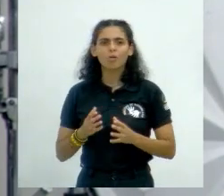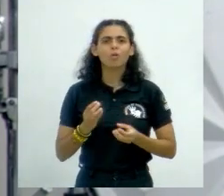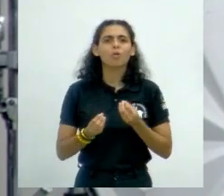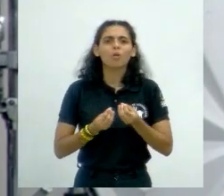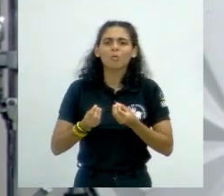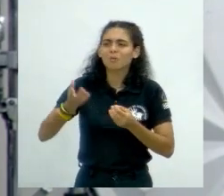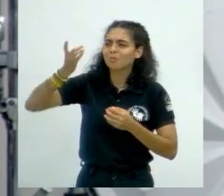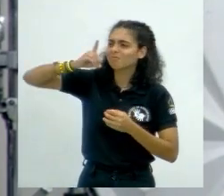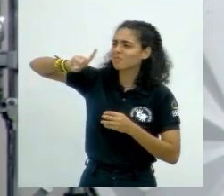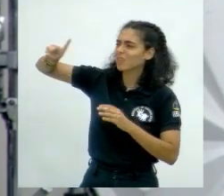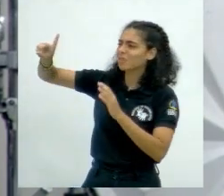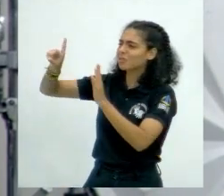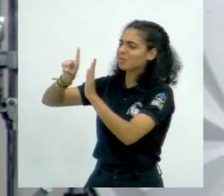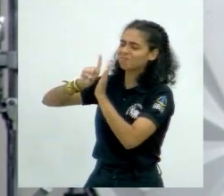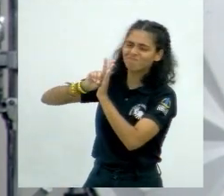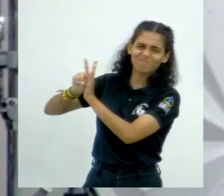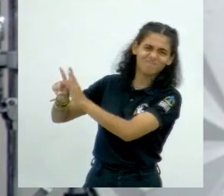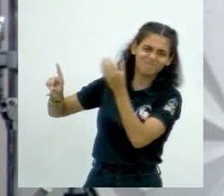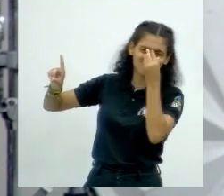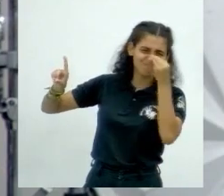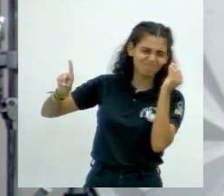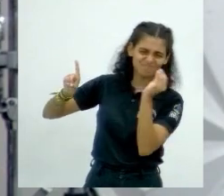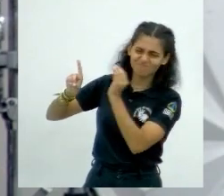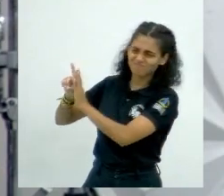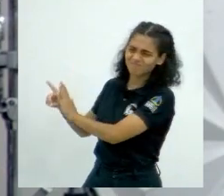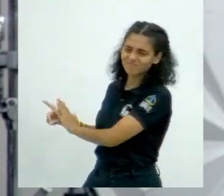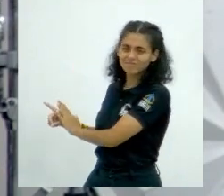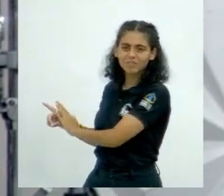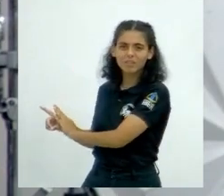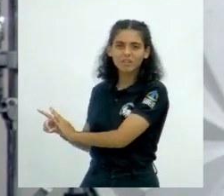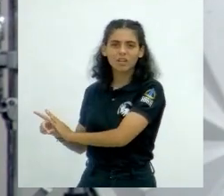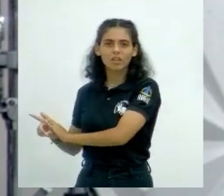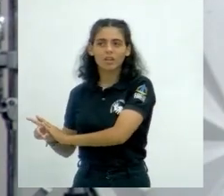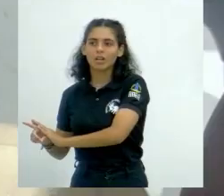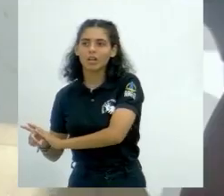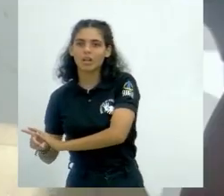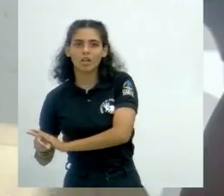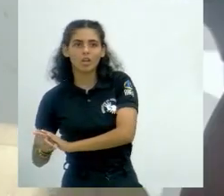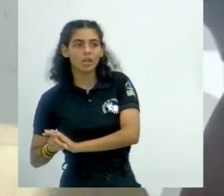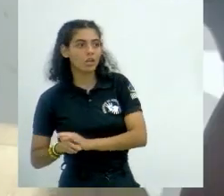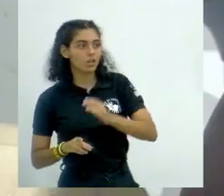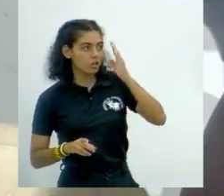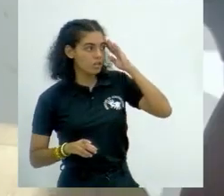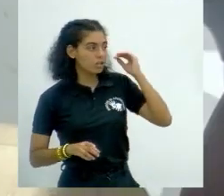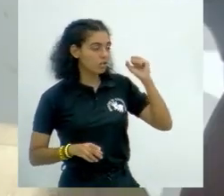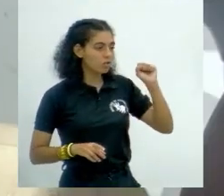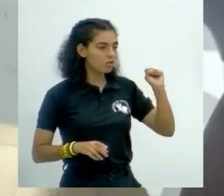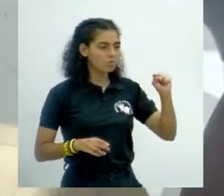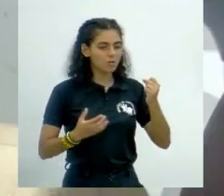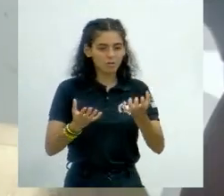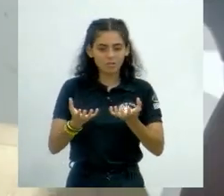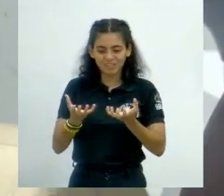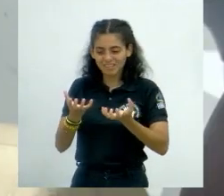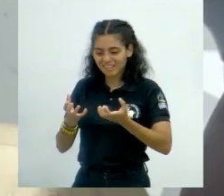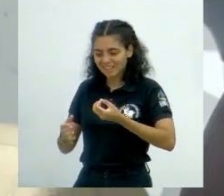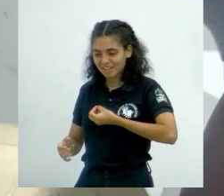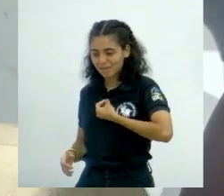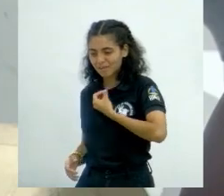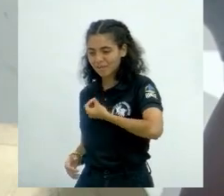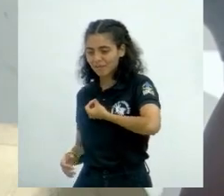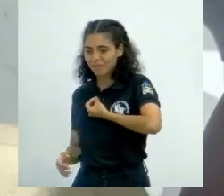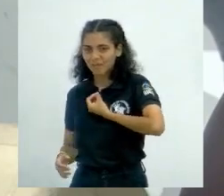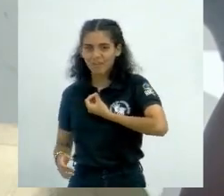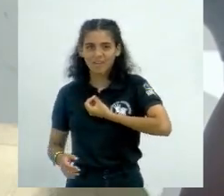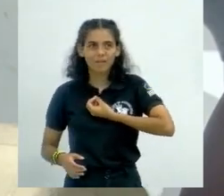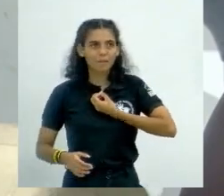distanciar completamente dos propósitos de Deus. Ele saiu daquilo que foi a sabedoria que vinha de Deus, e